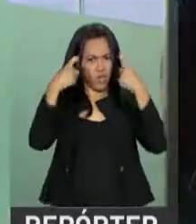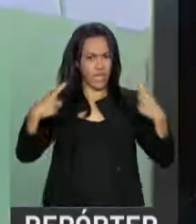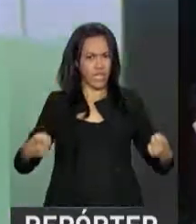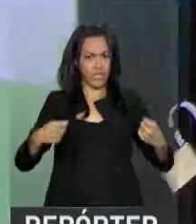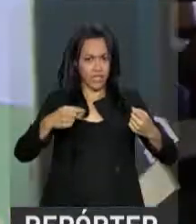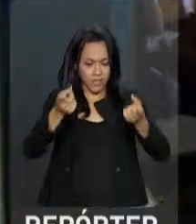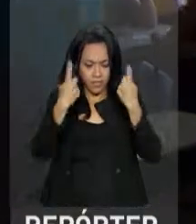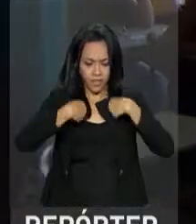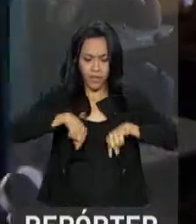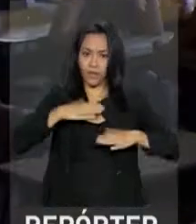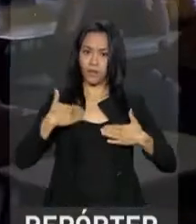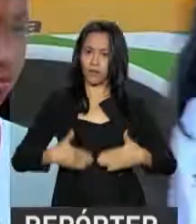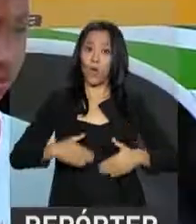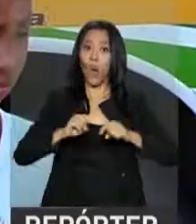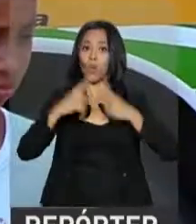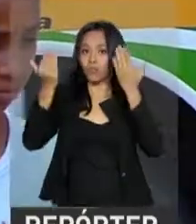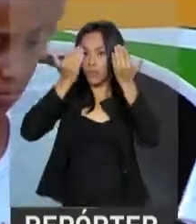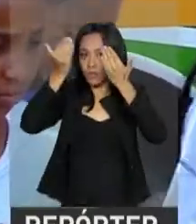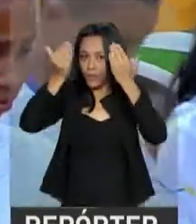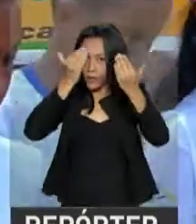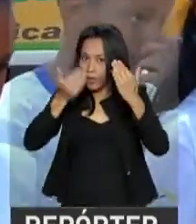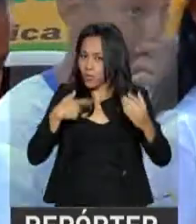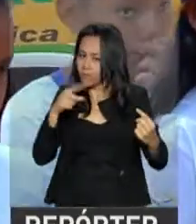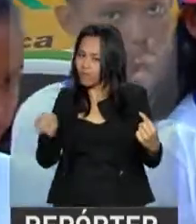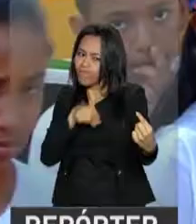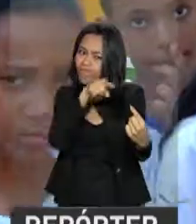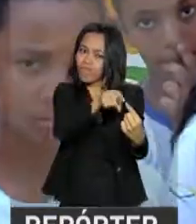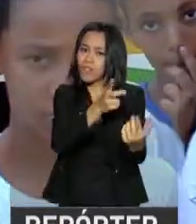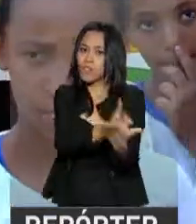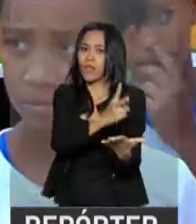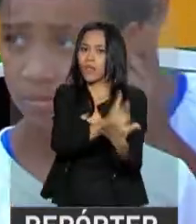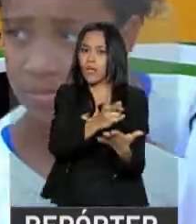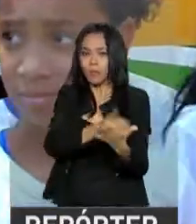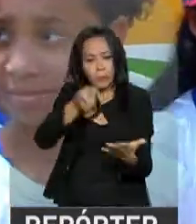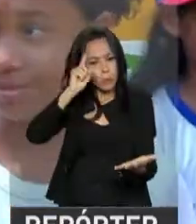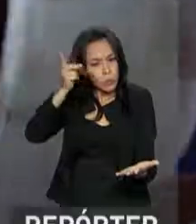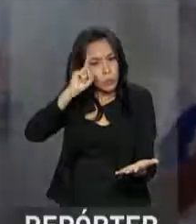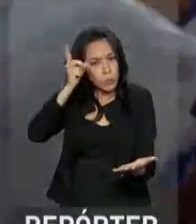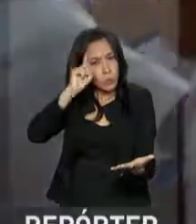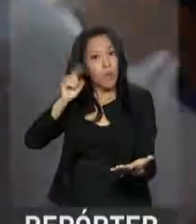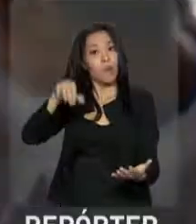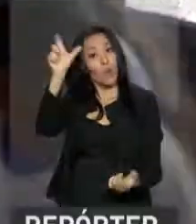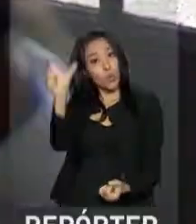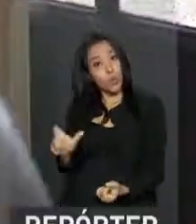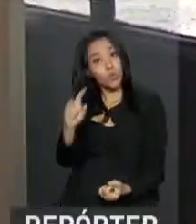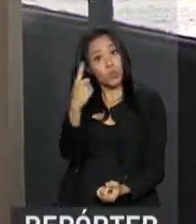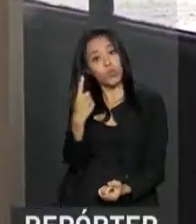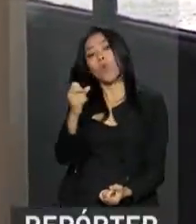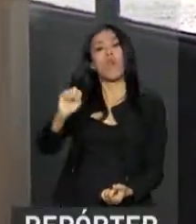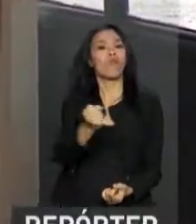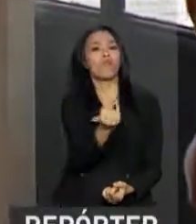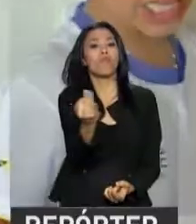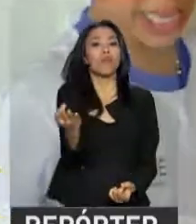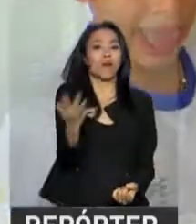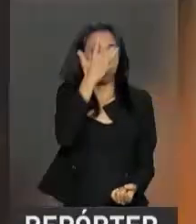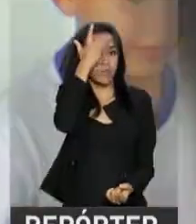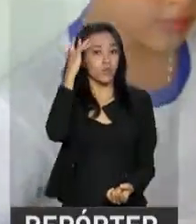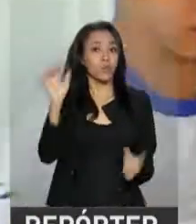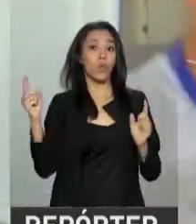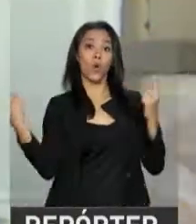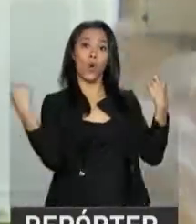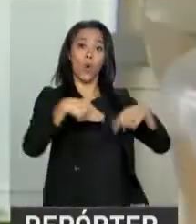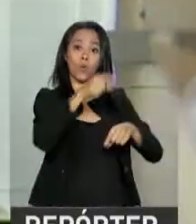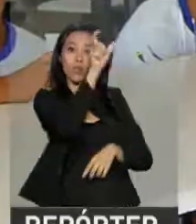ou psicológica intencionais e repetidas cometidas por um ou mais agressores contra uma